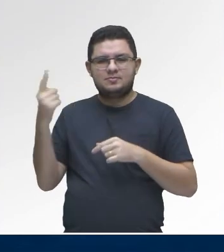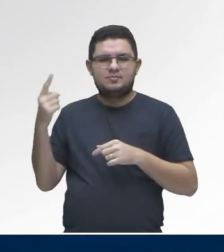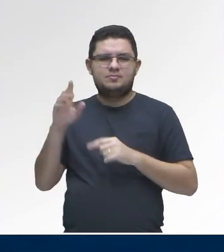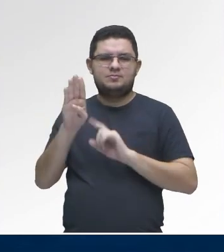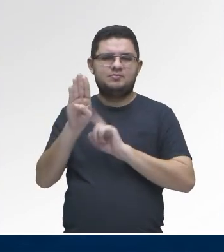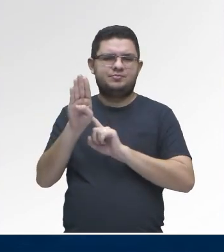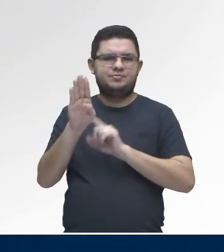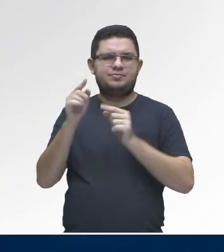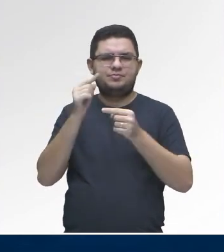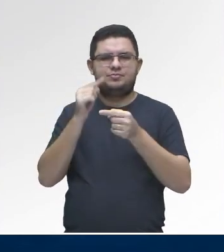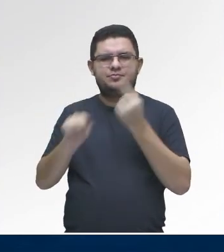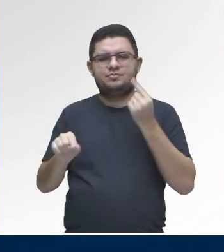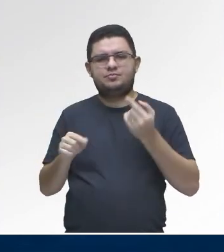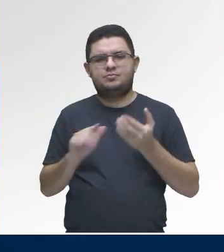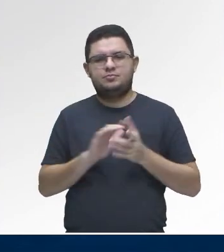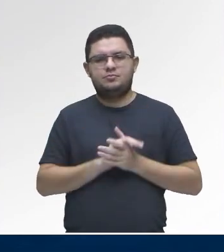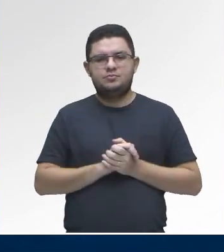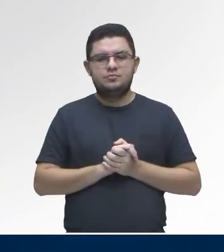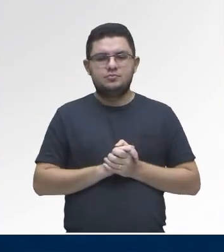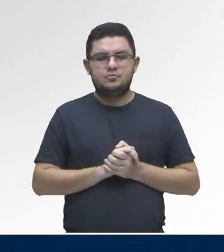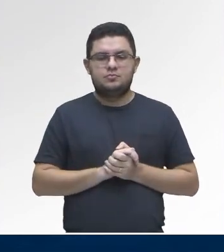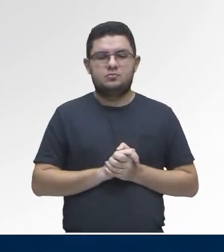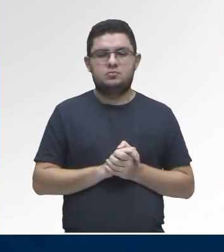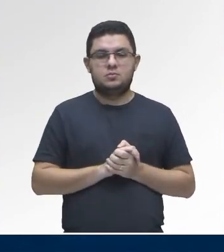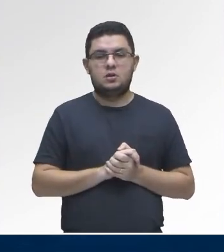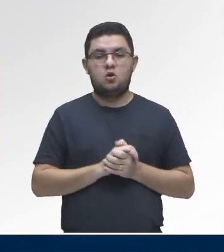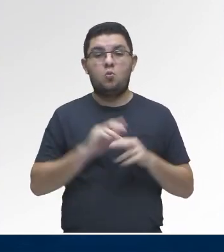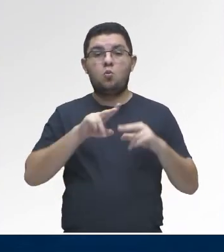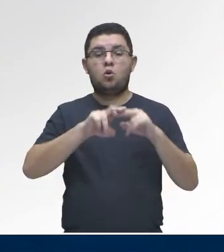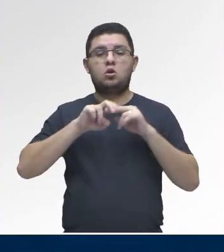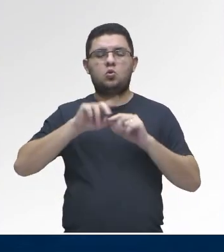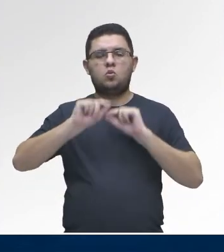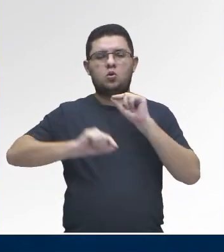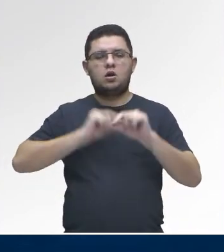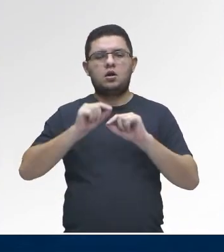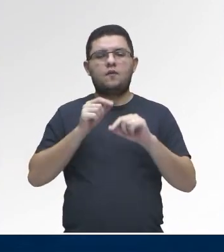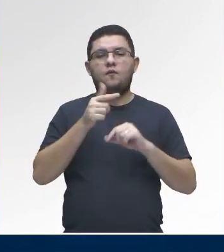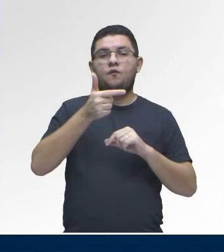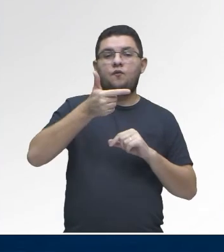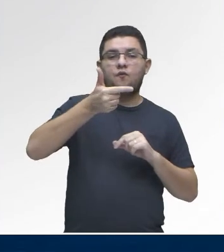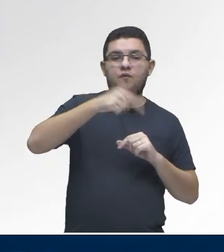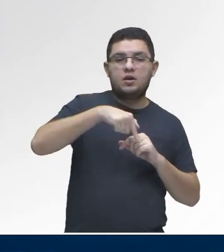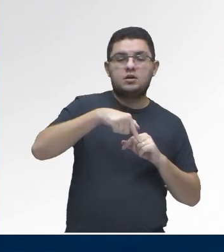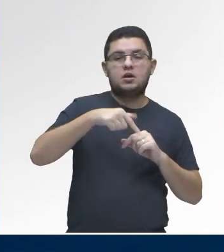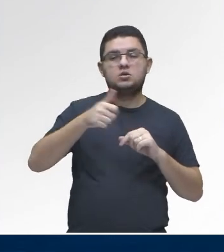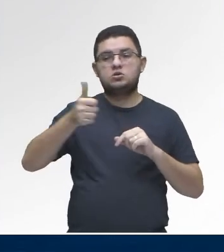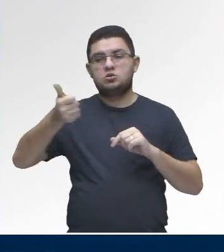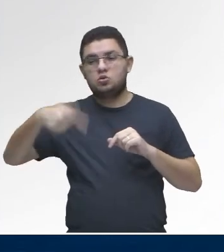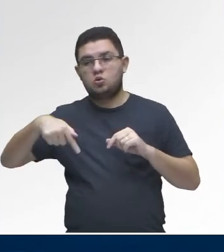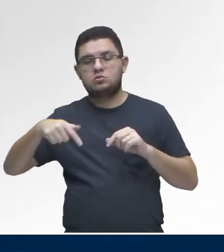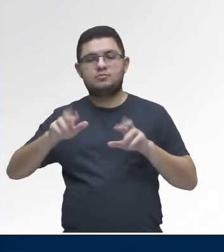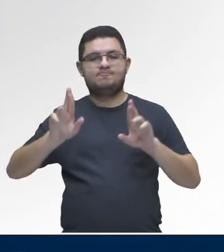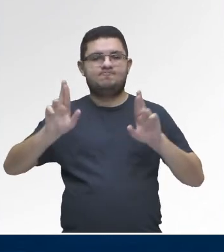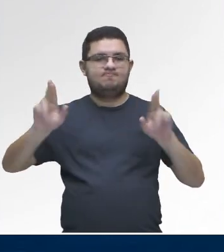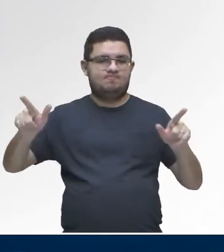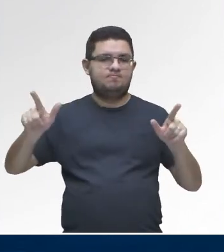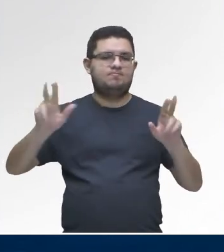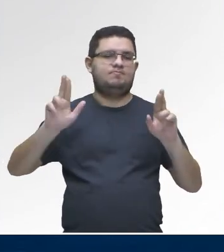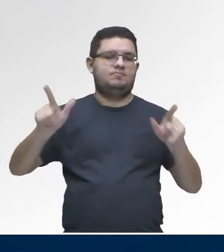os dois lados. Porque são diferentes. 27 é diferente de